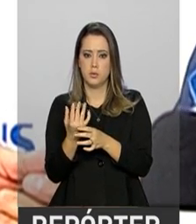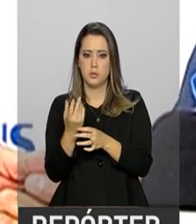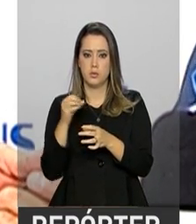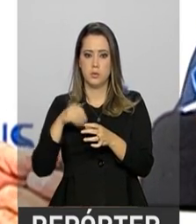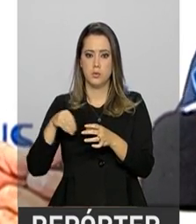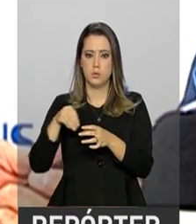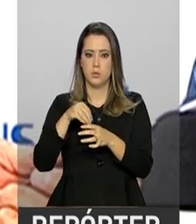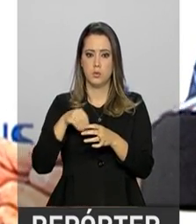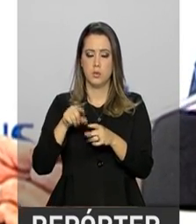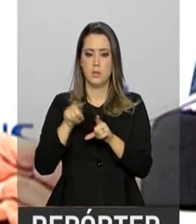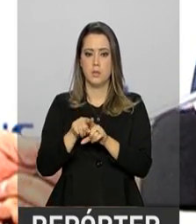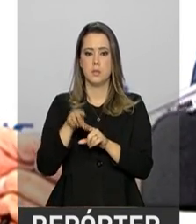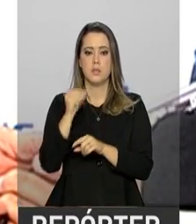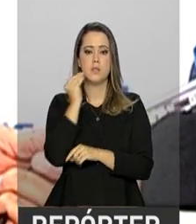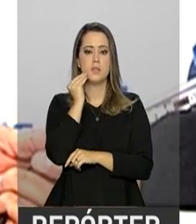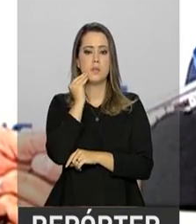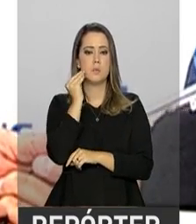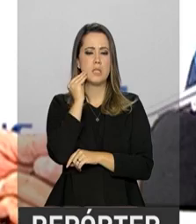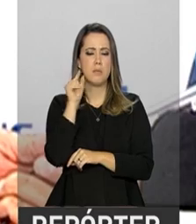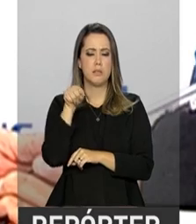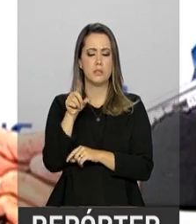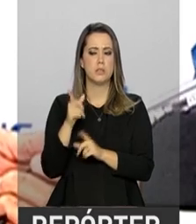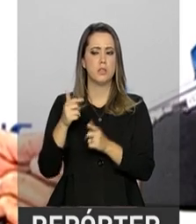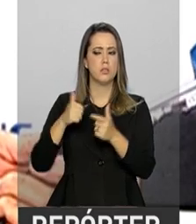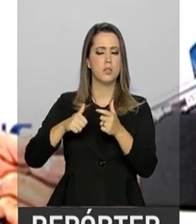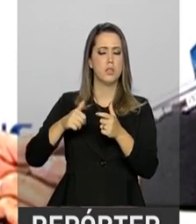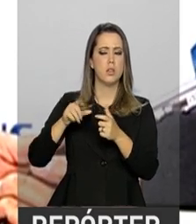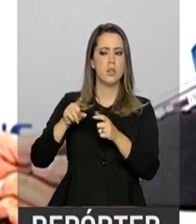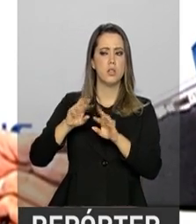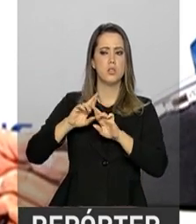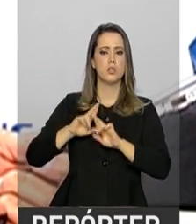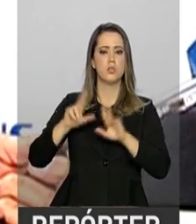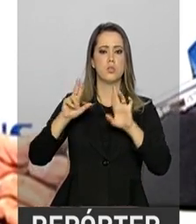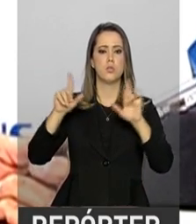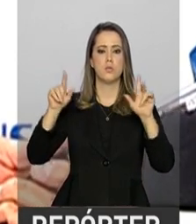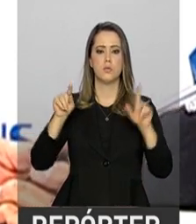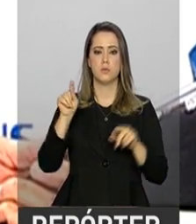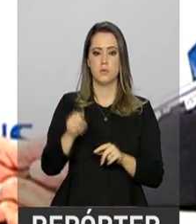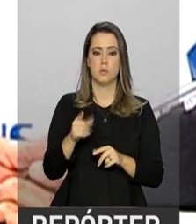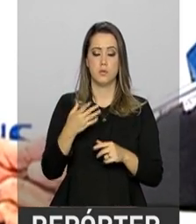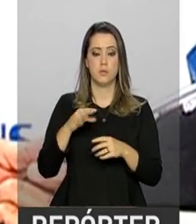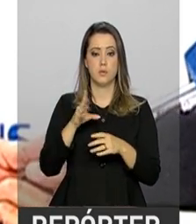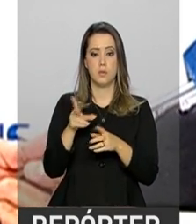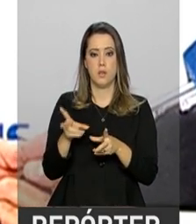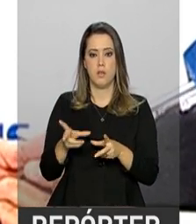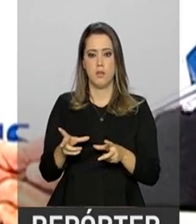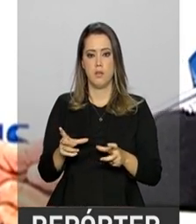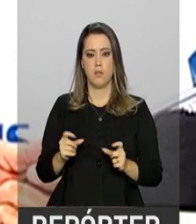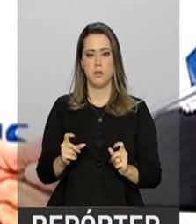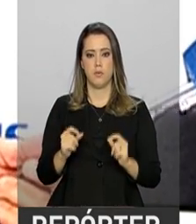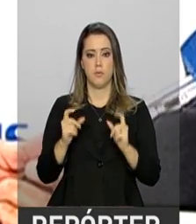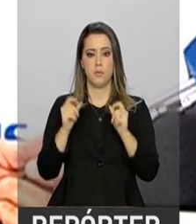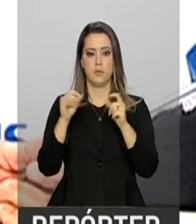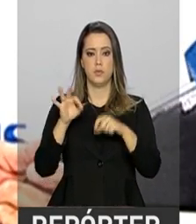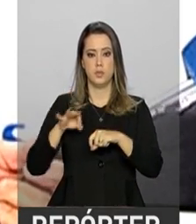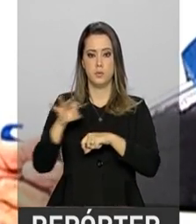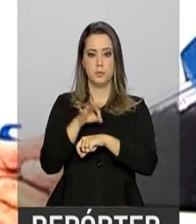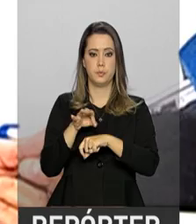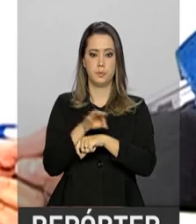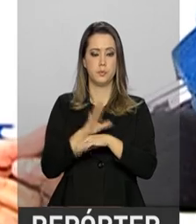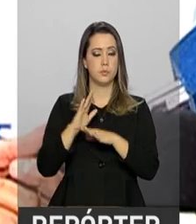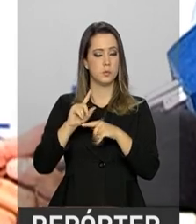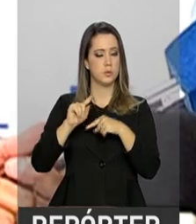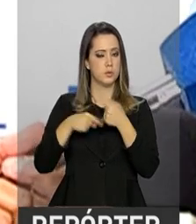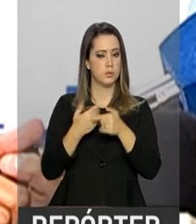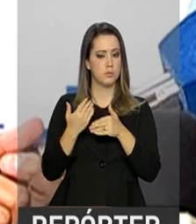infecções experimentais com doses é diferenciada do vírus nesses mosquitos ea partir daí